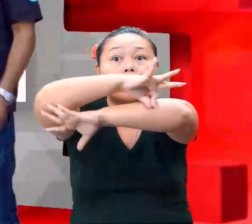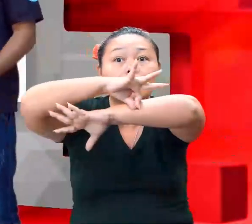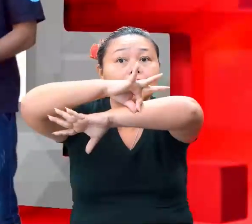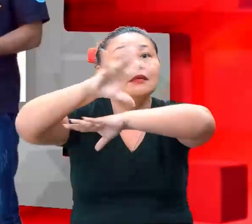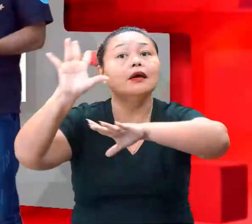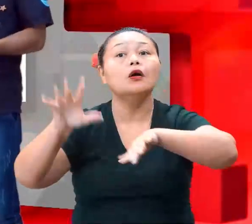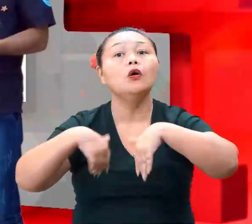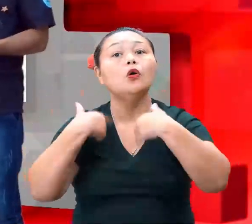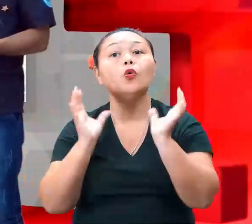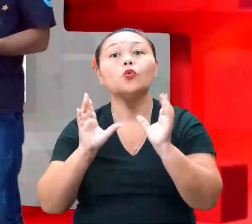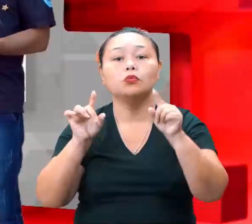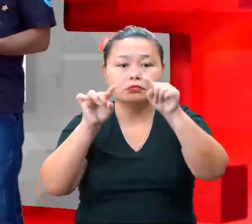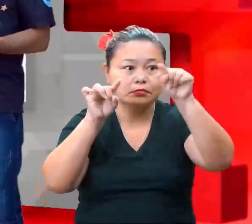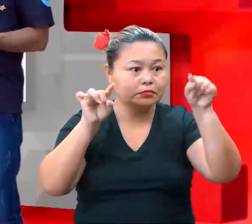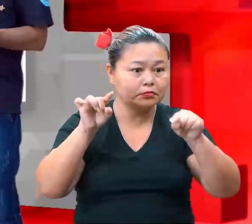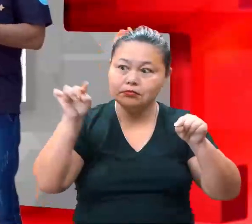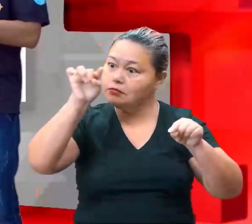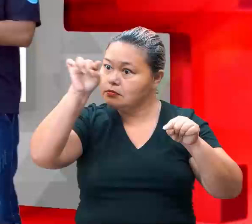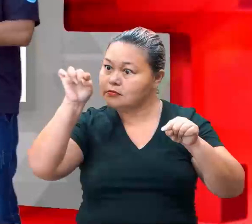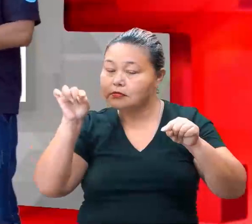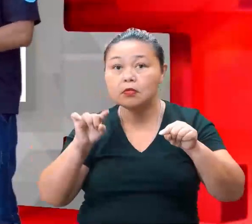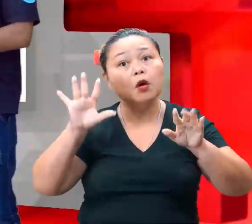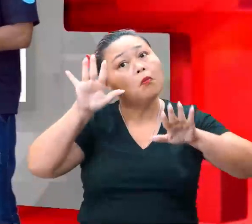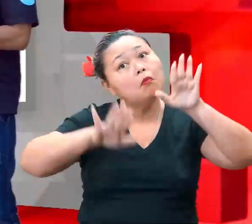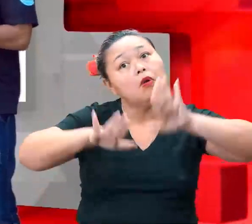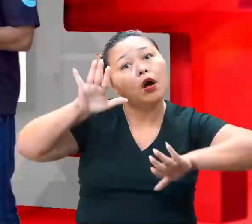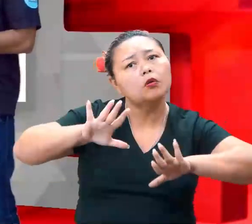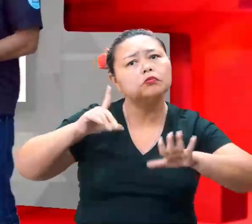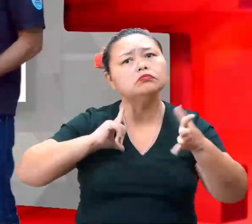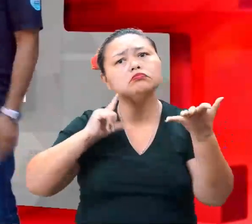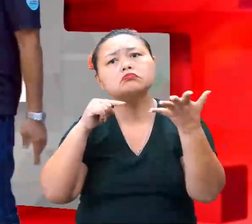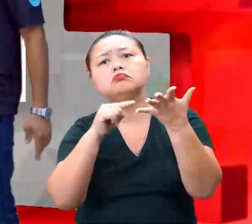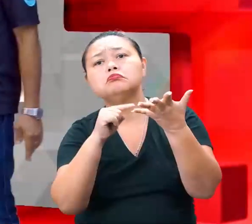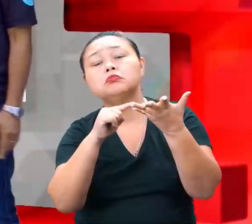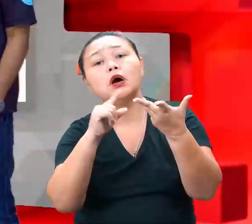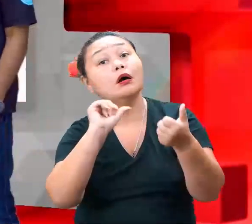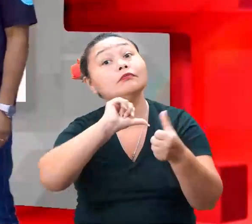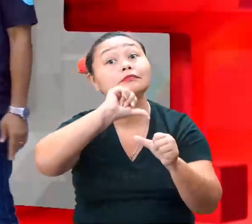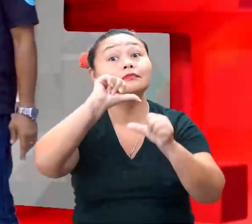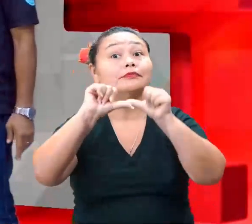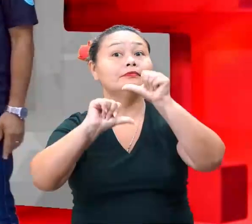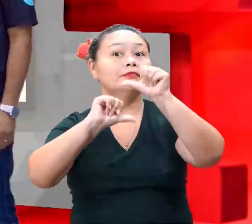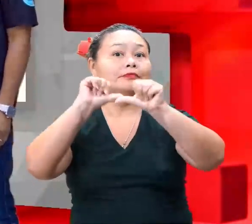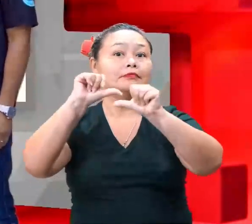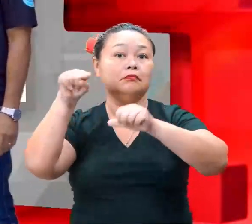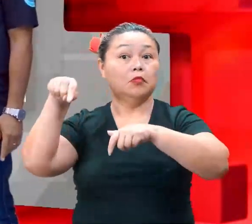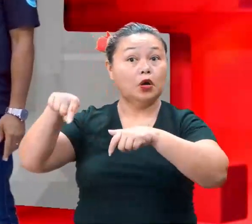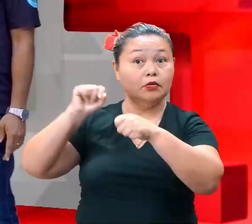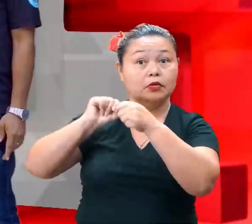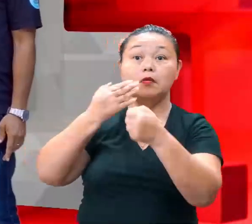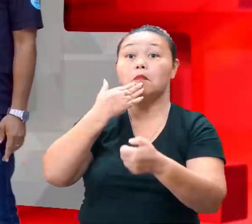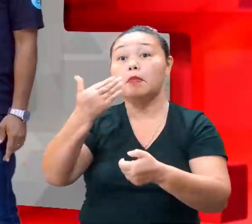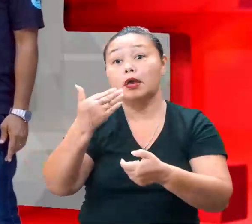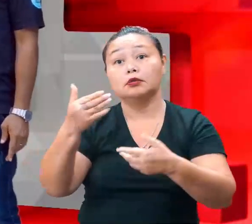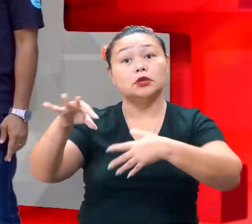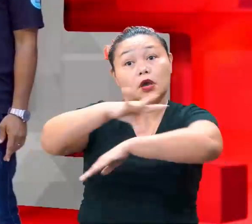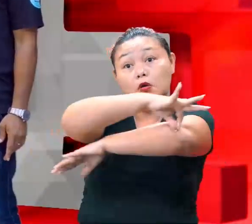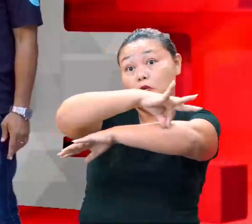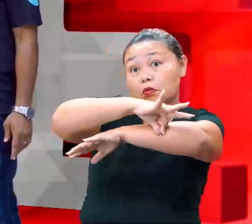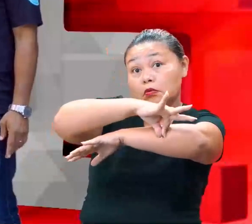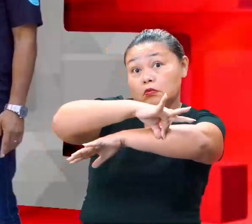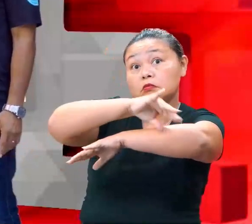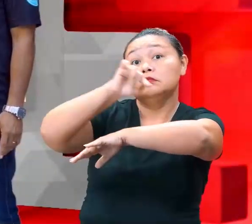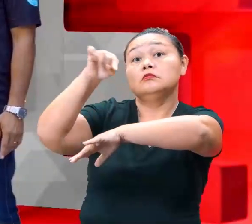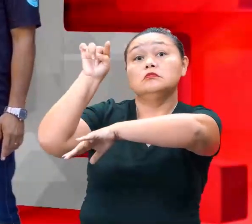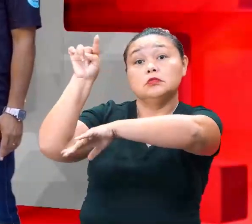em colchetes, tá bom? Às vezes pode cair de uma maneira e tá querendo que faça da outra, pode cair né? assim e pedir na reta, pode cair assim